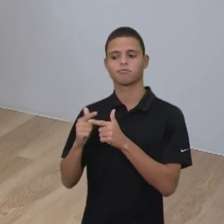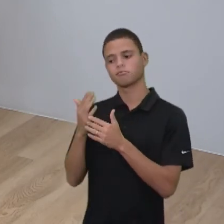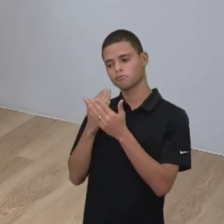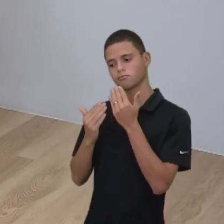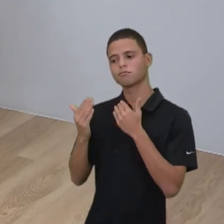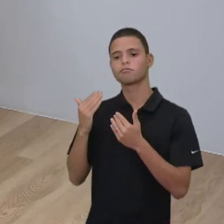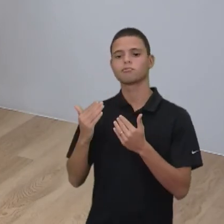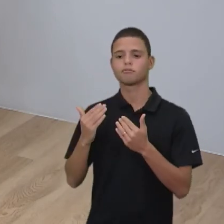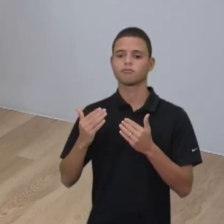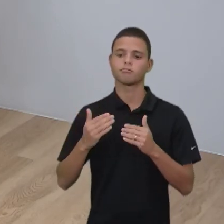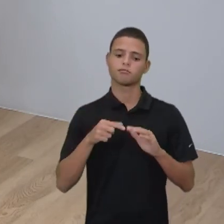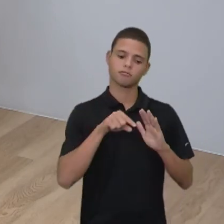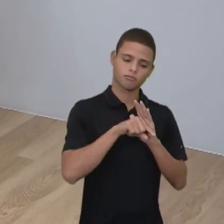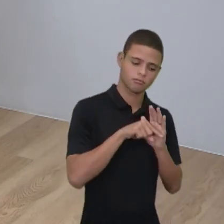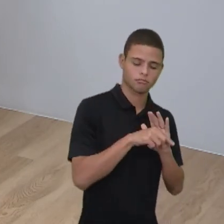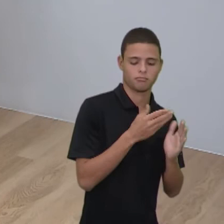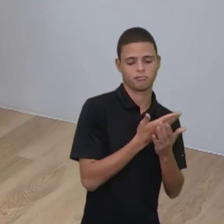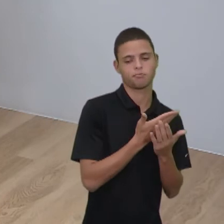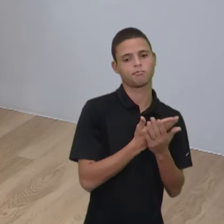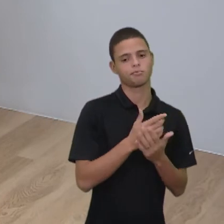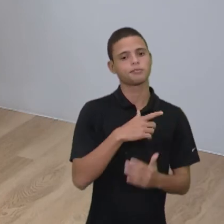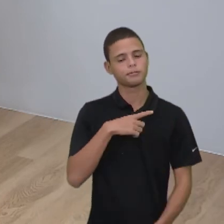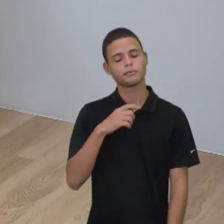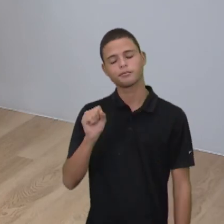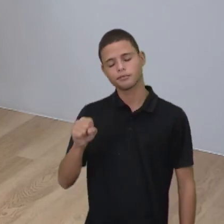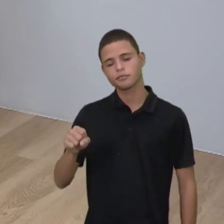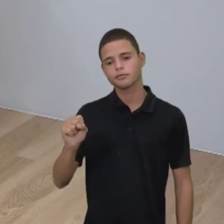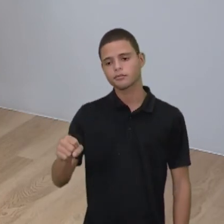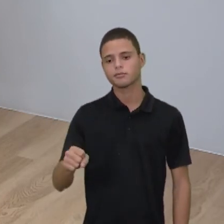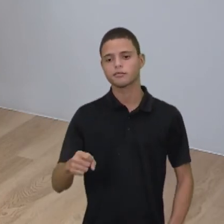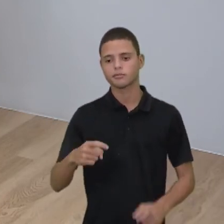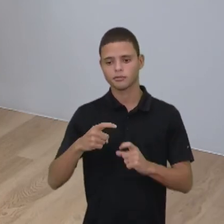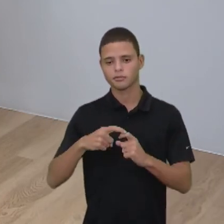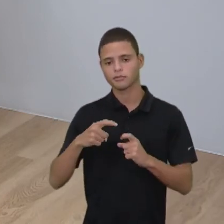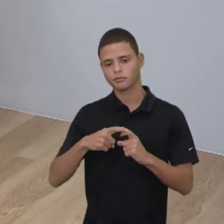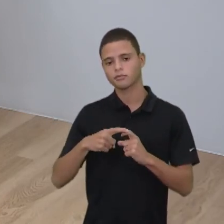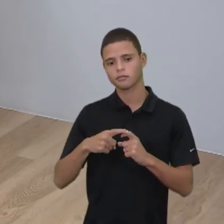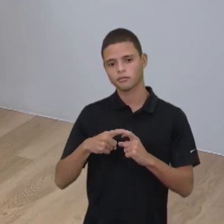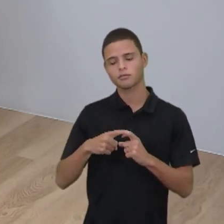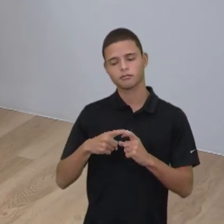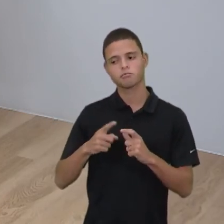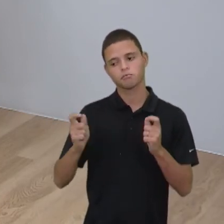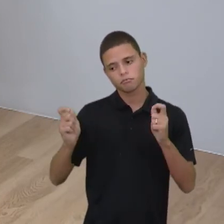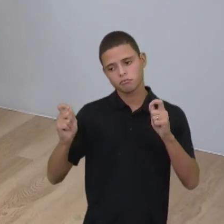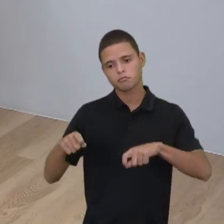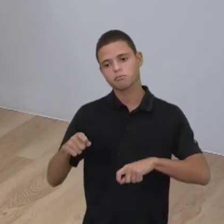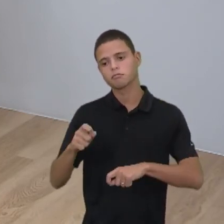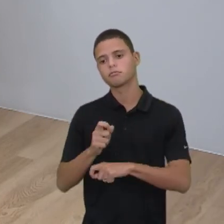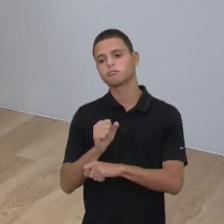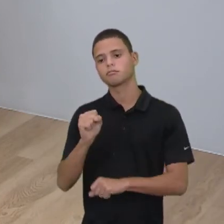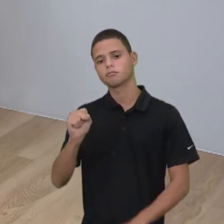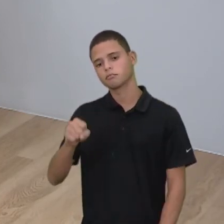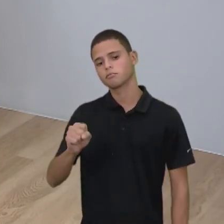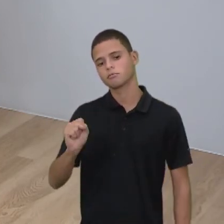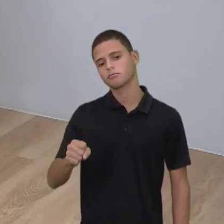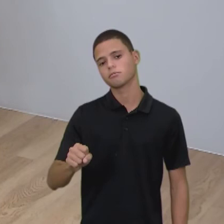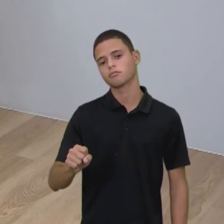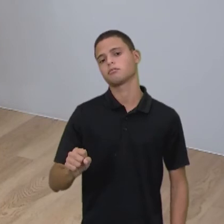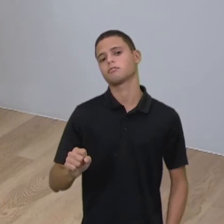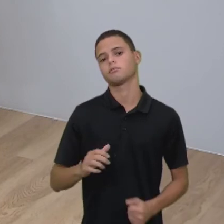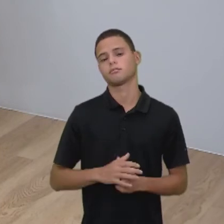pela medicina, que tem encaminhamento médico, que tem possibilidade de cura, né?